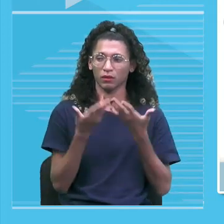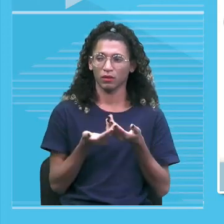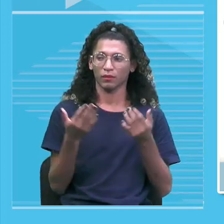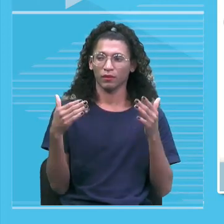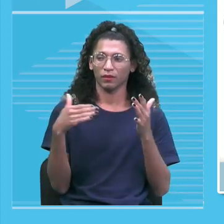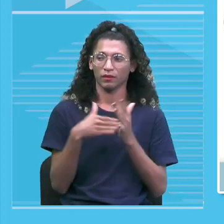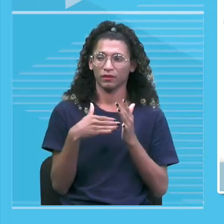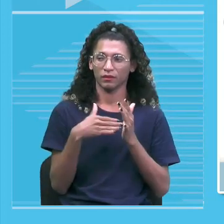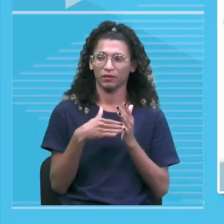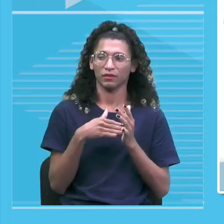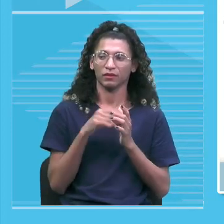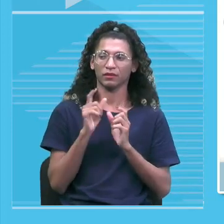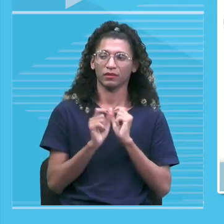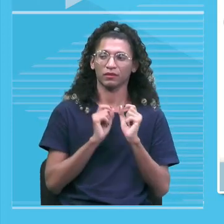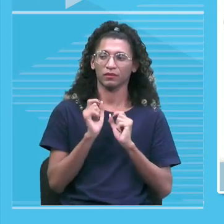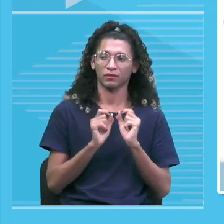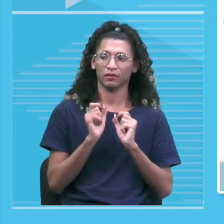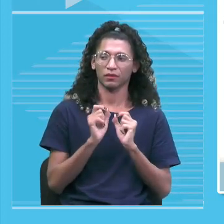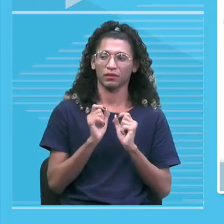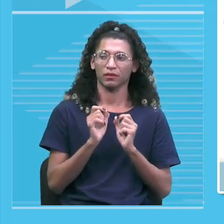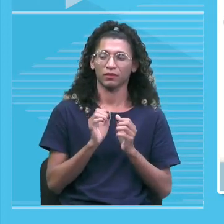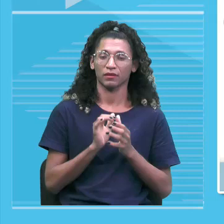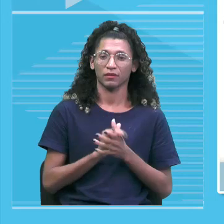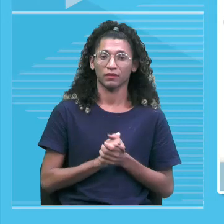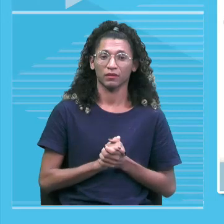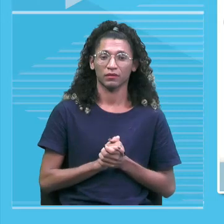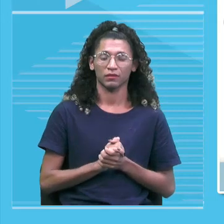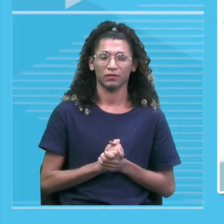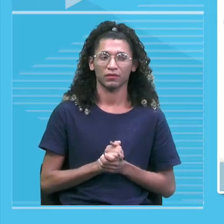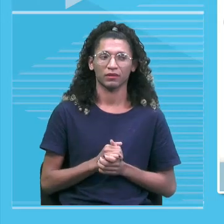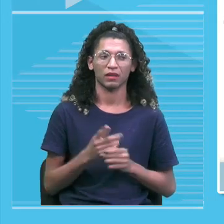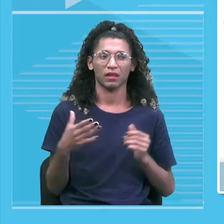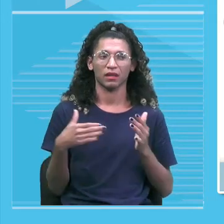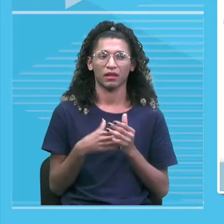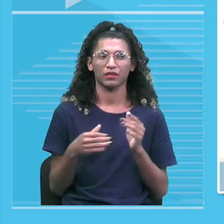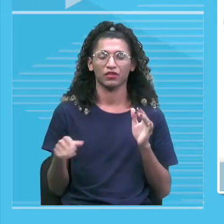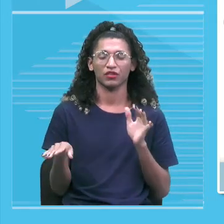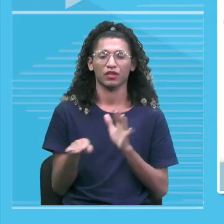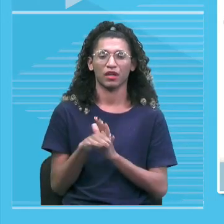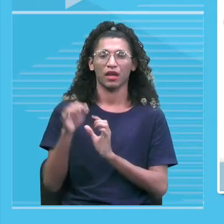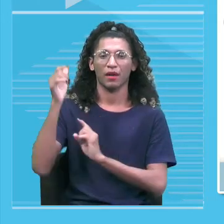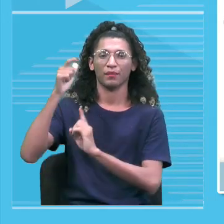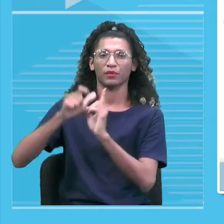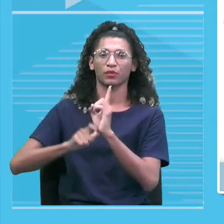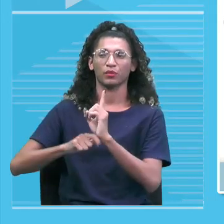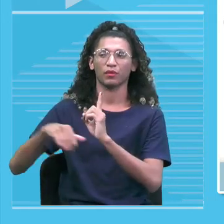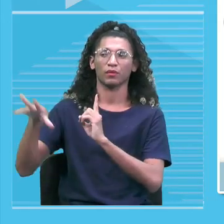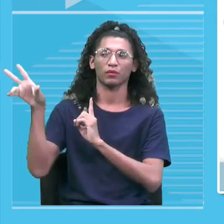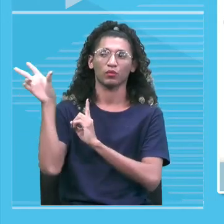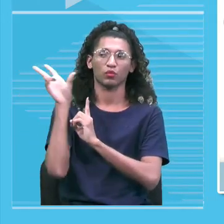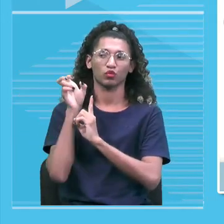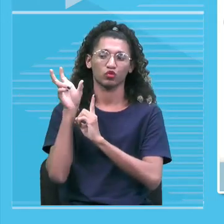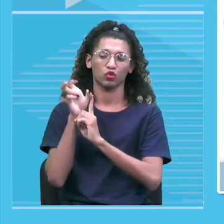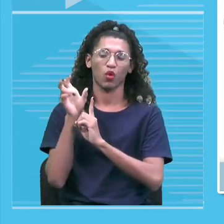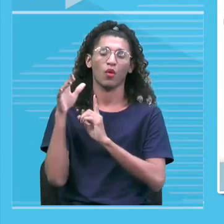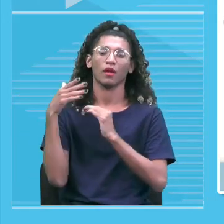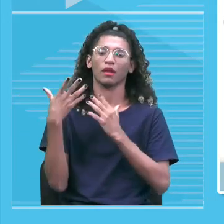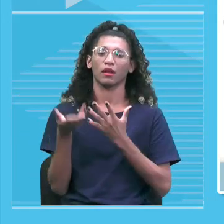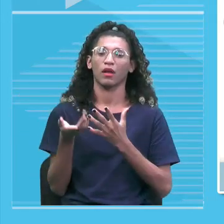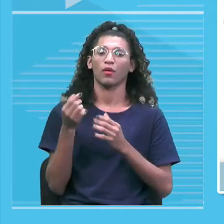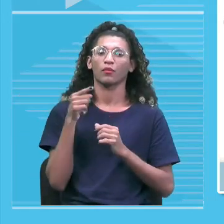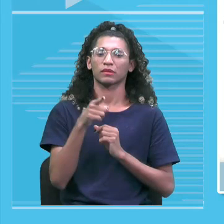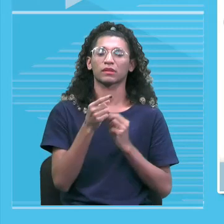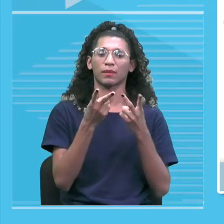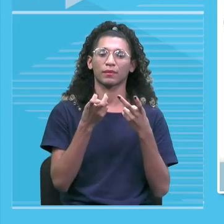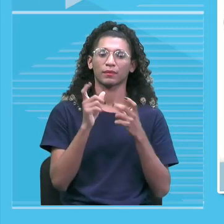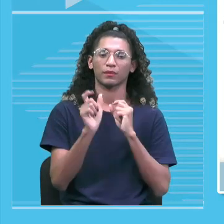cheguem as partículas próximas ao receptor próximas ao garotinho Tá bom então você tá